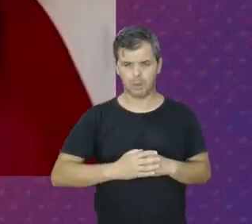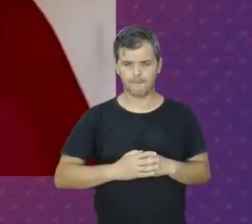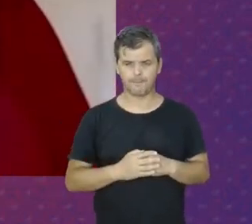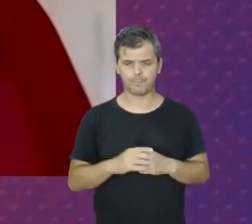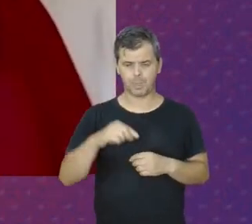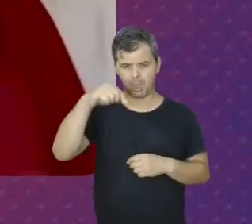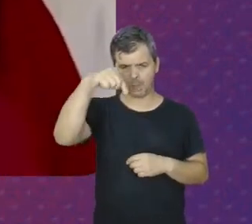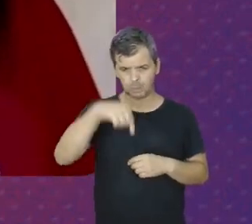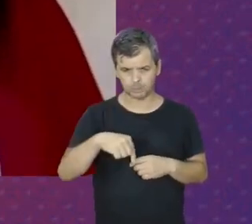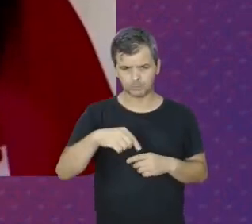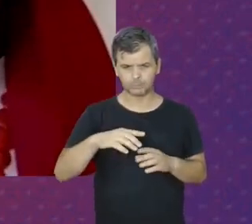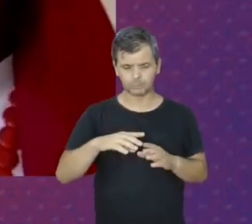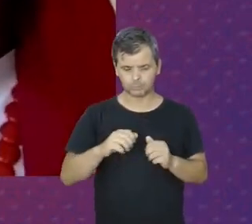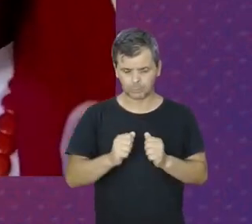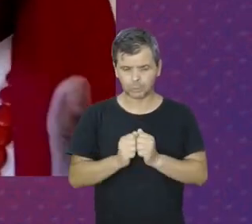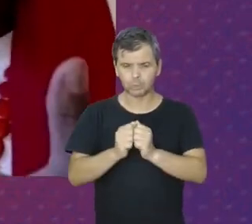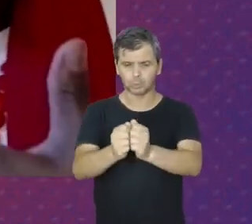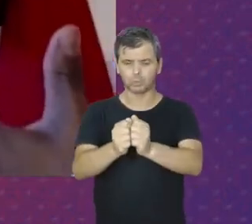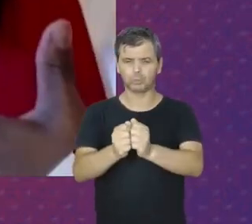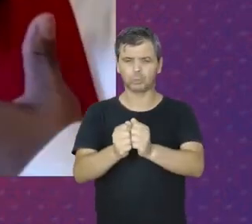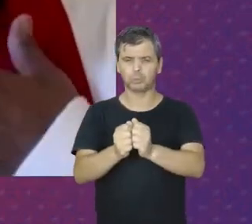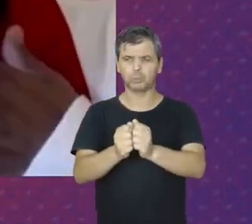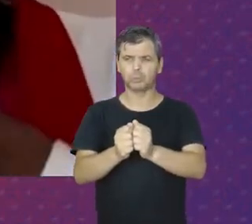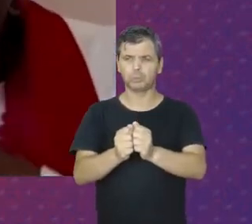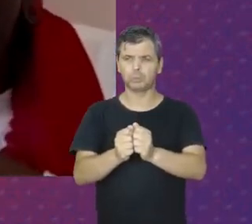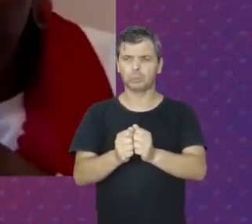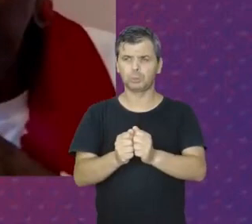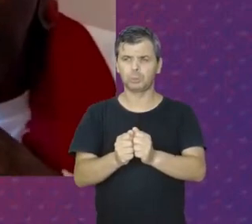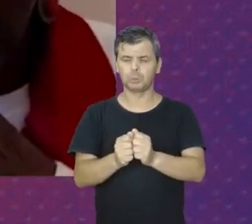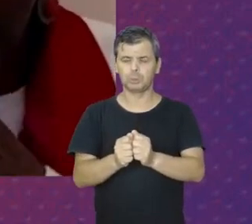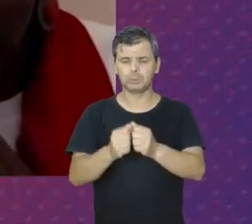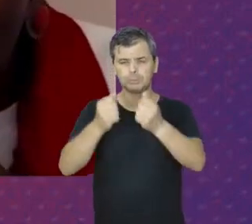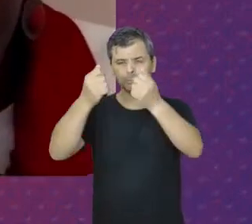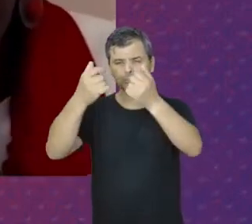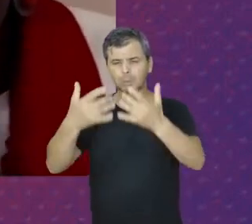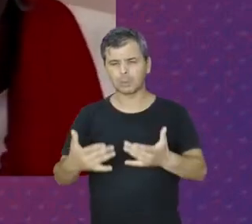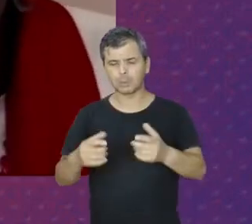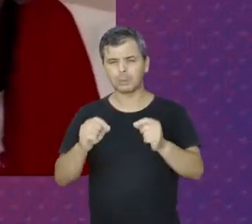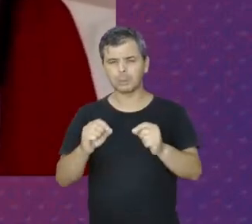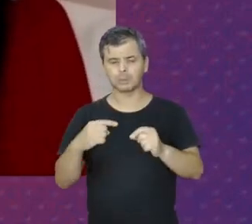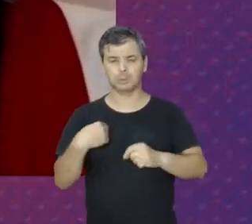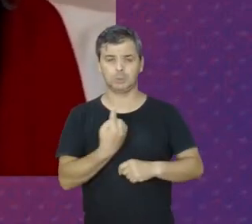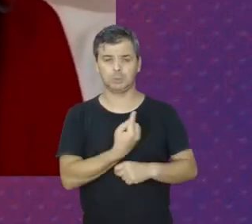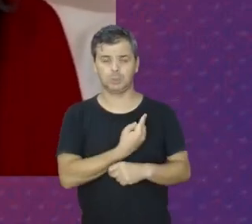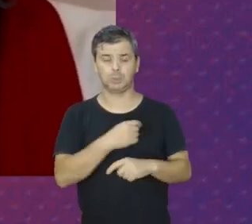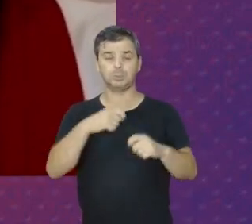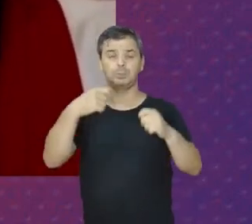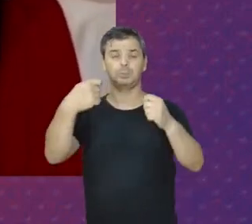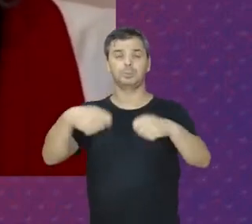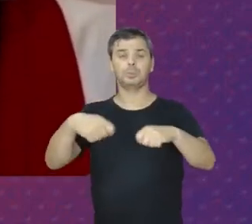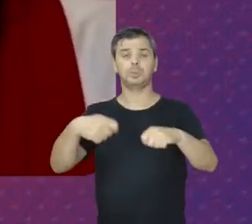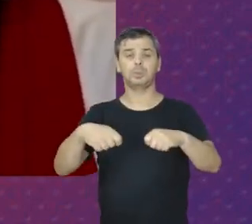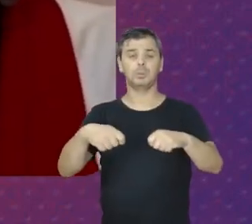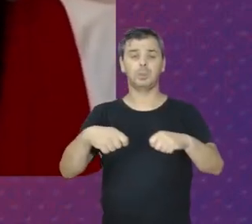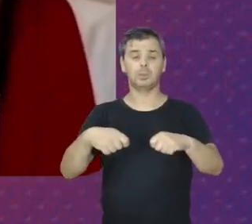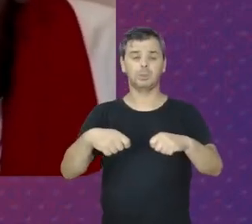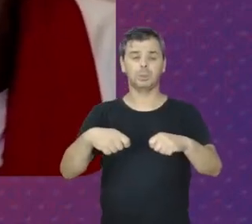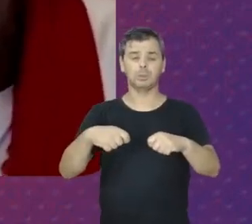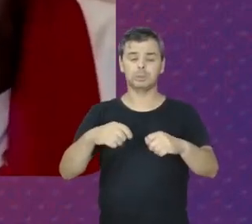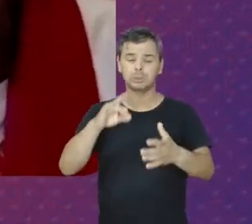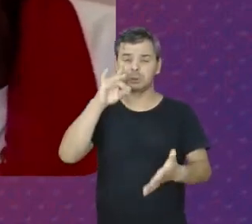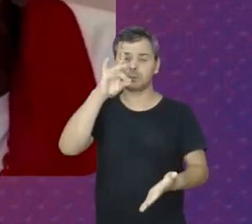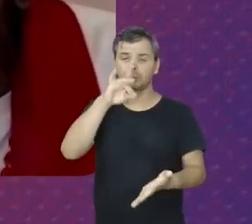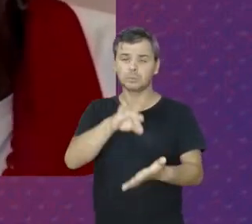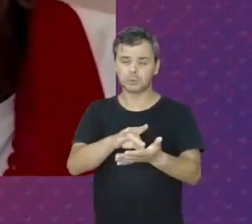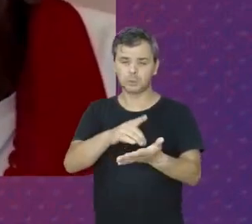é aqui, junto com vocês, dizendo daquilo que nós precisamos